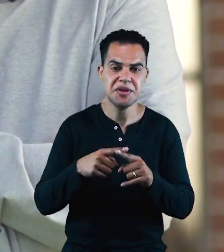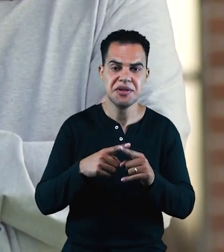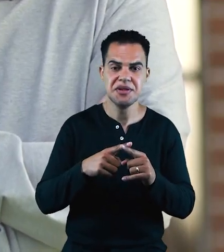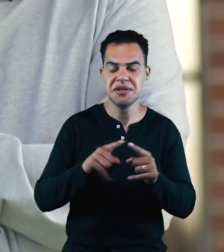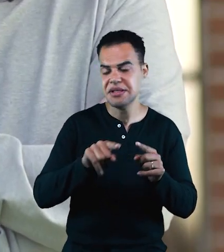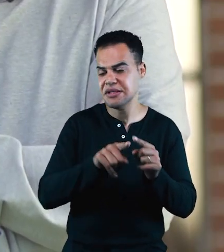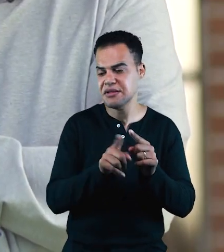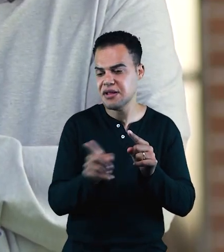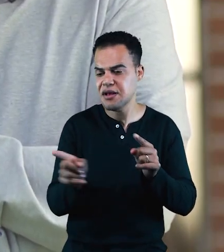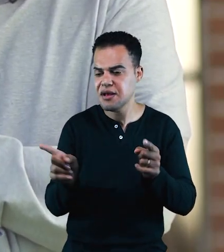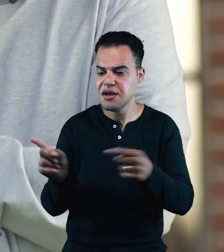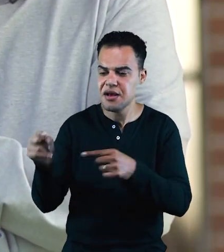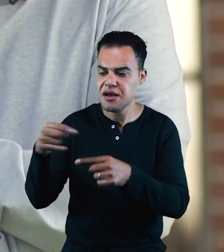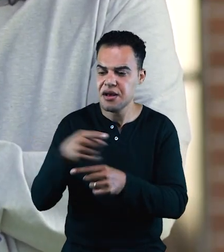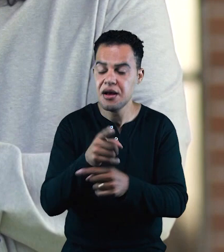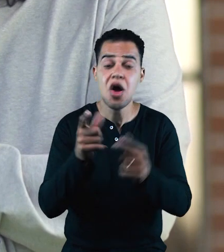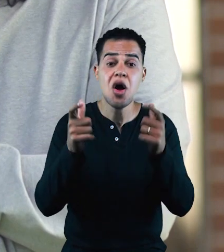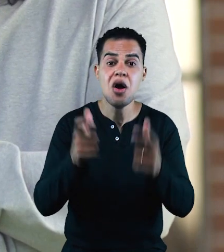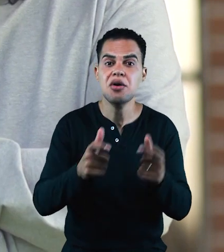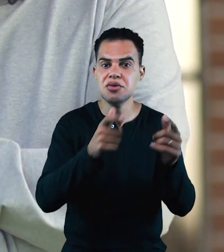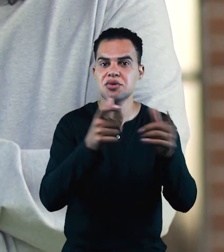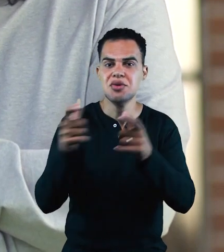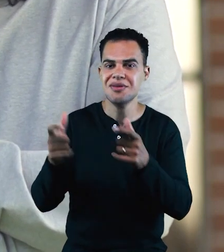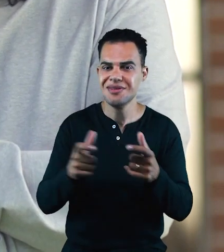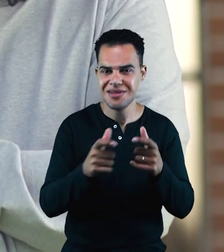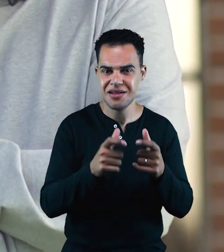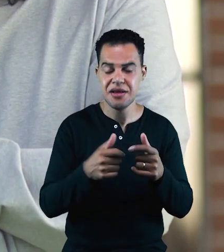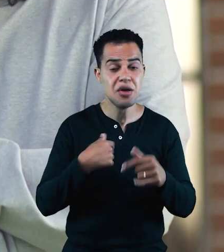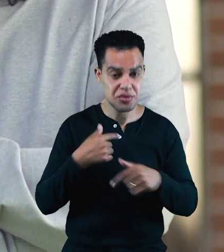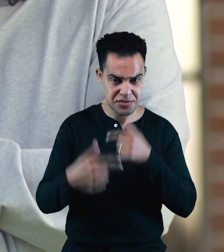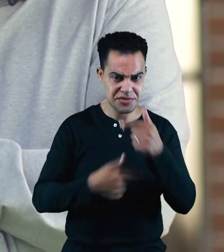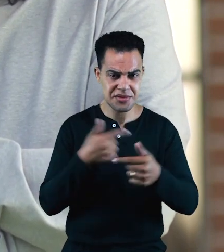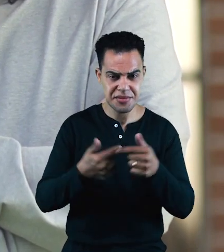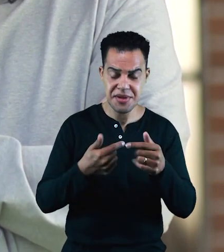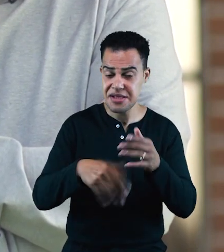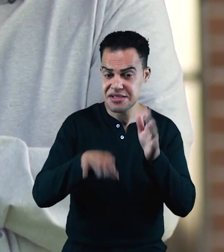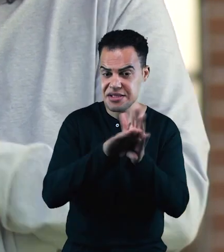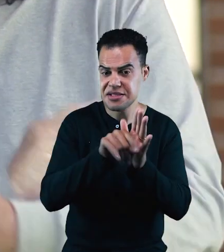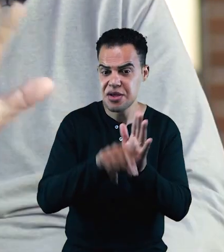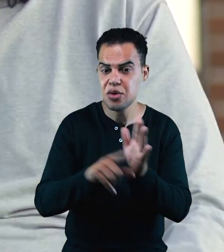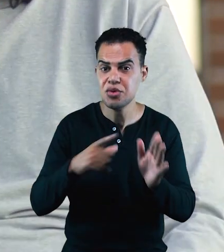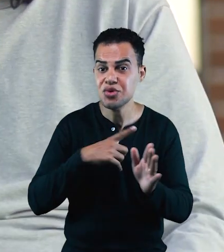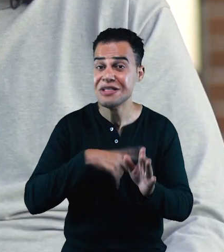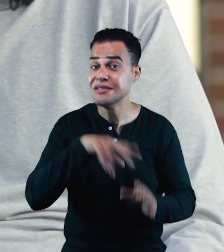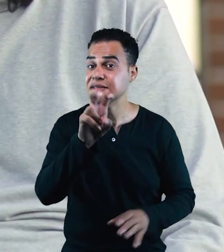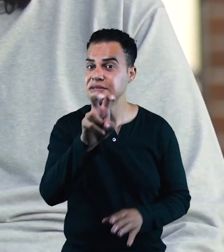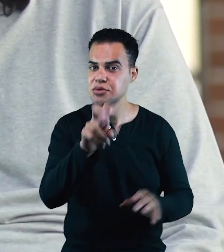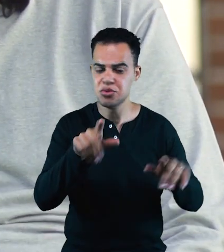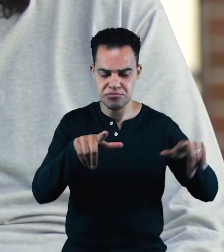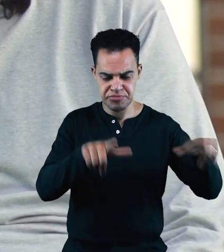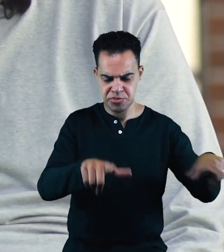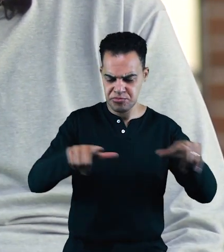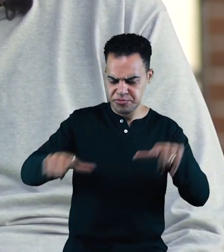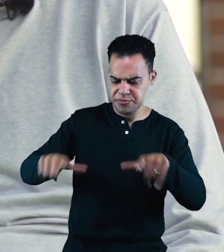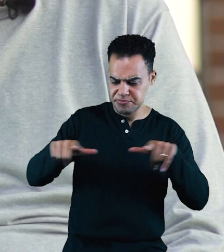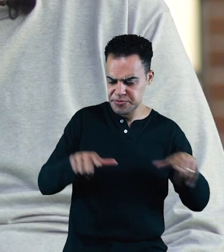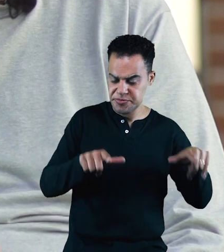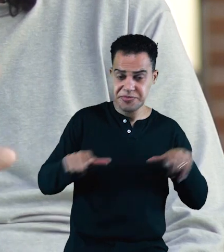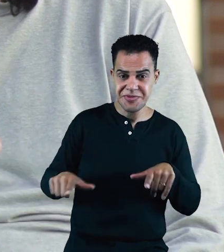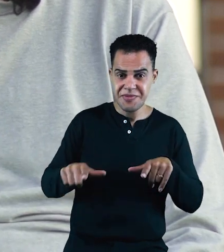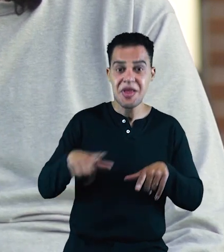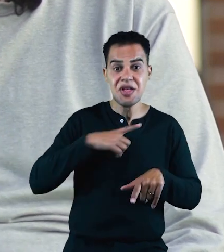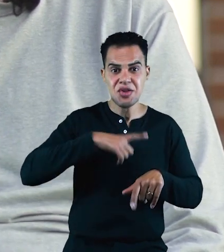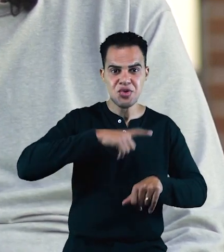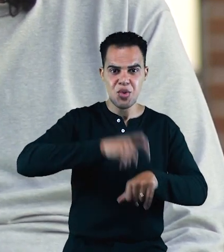aqui, do Rio para tudo quanto era lugar. Eu trabalhei na estação de Cordeiro, eram 5 aparelhos telegráficos lá.